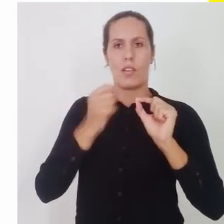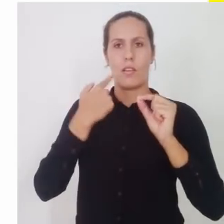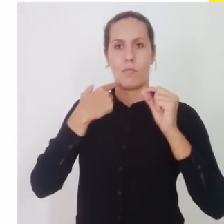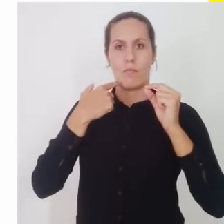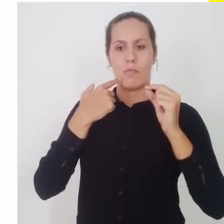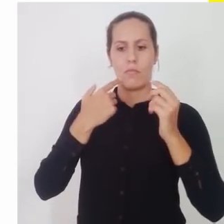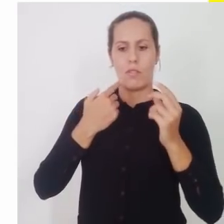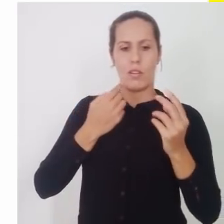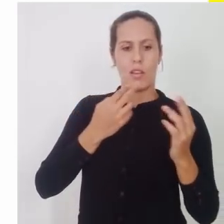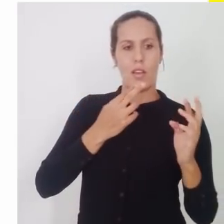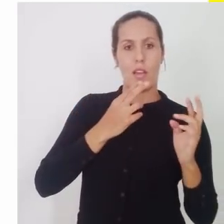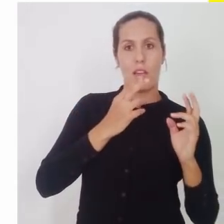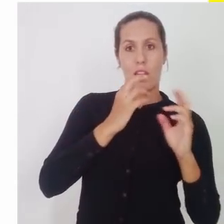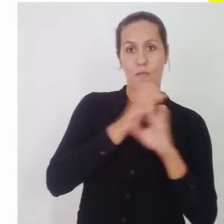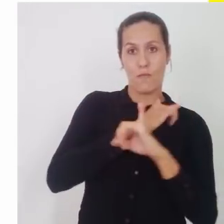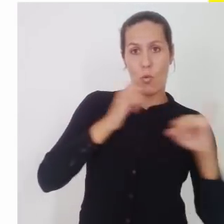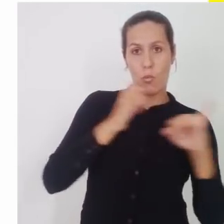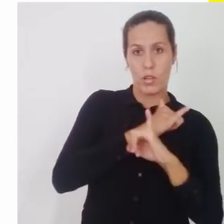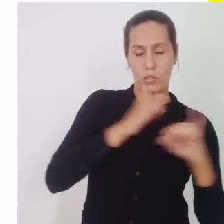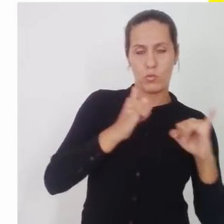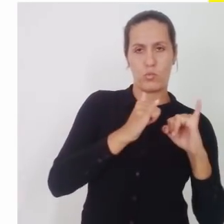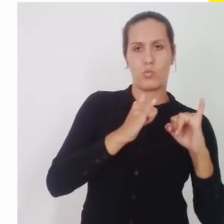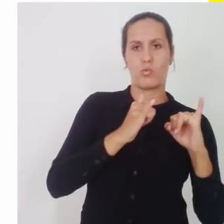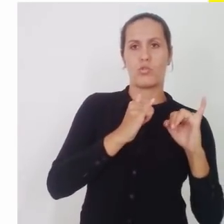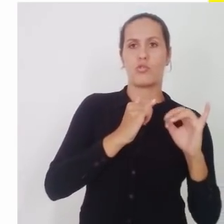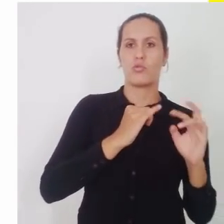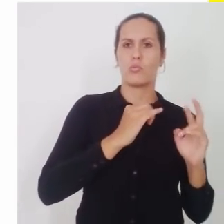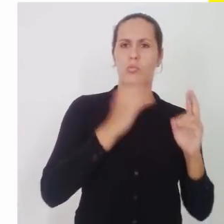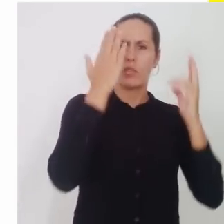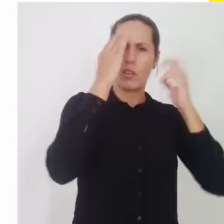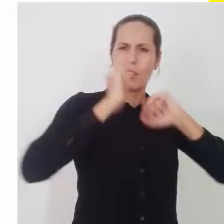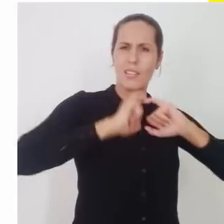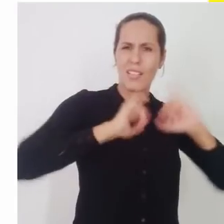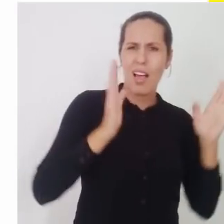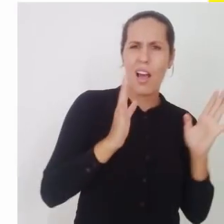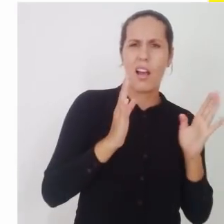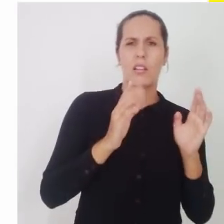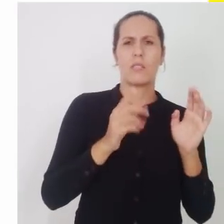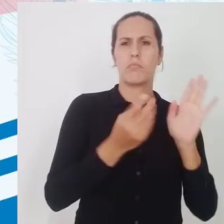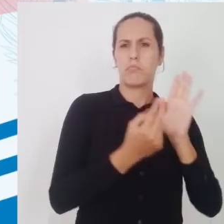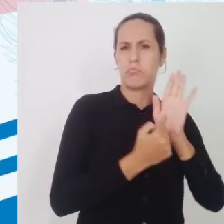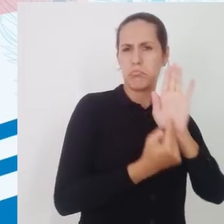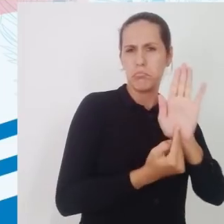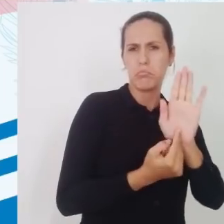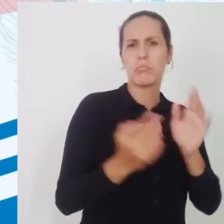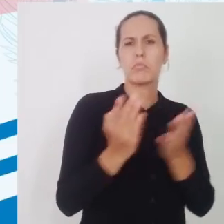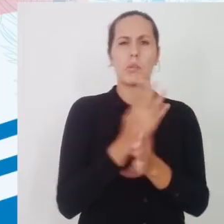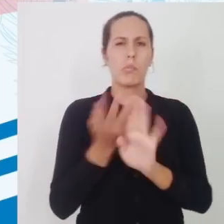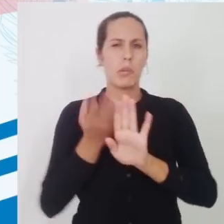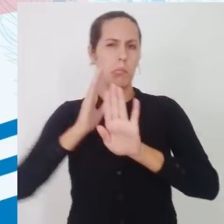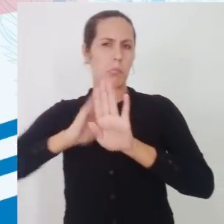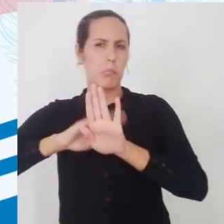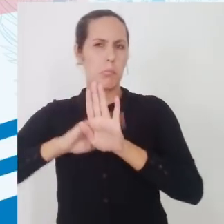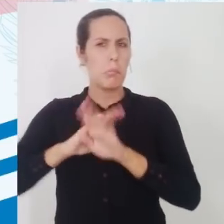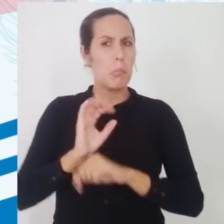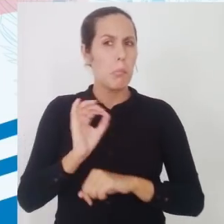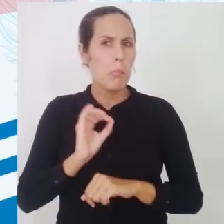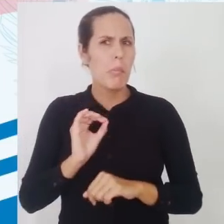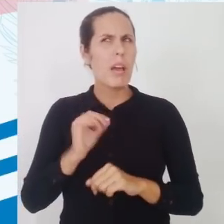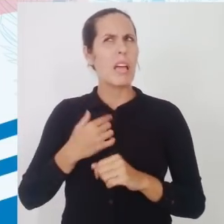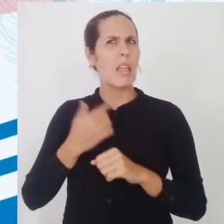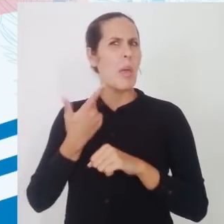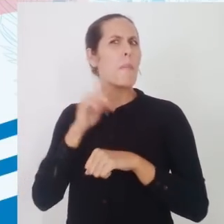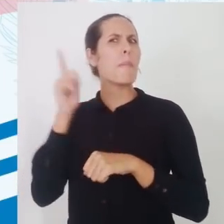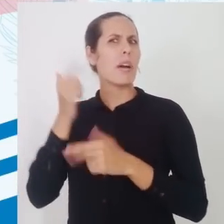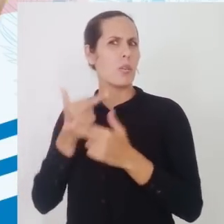informações claras e as informações não tão claras assim? Ou tem algo a mais? Então agora, além de